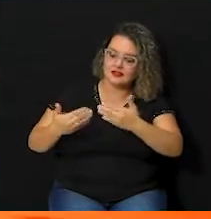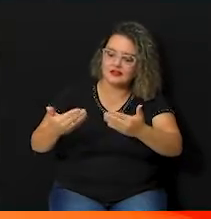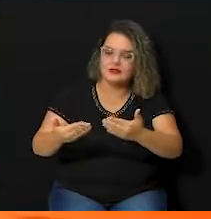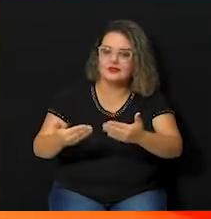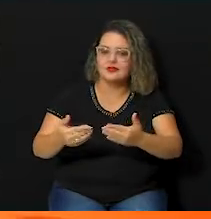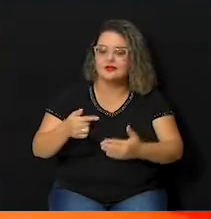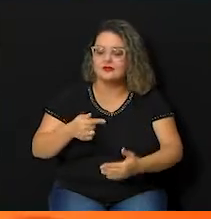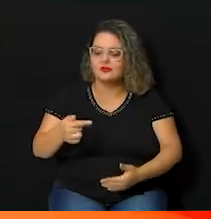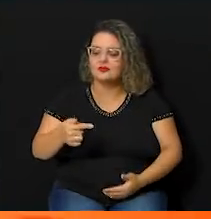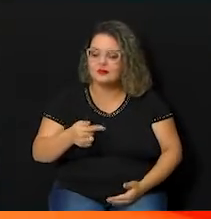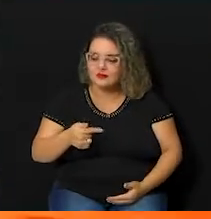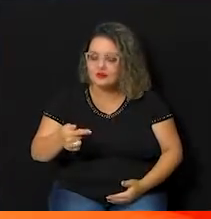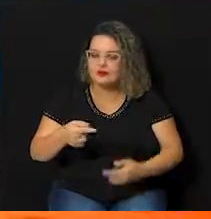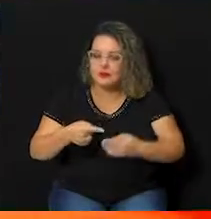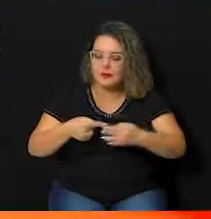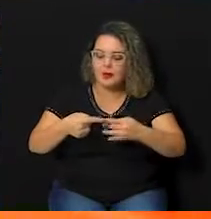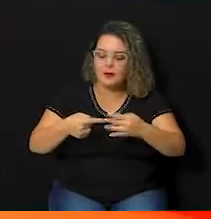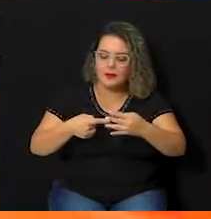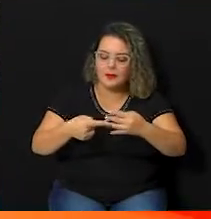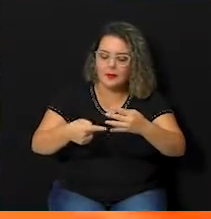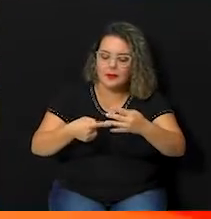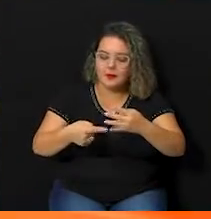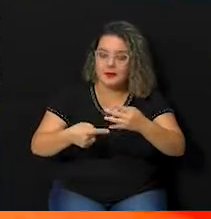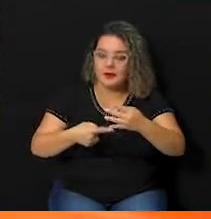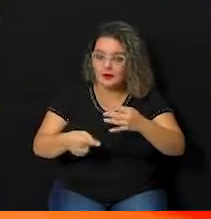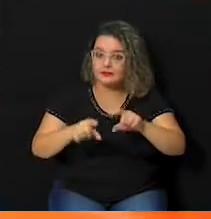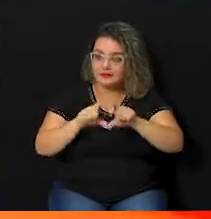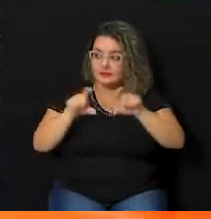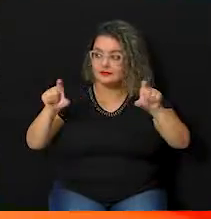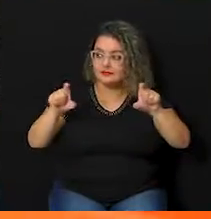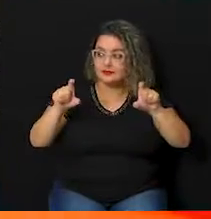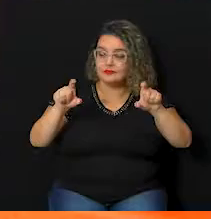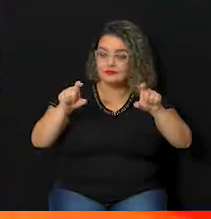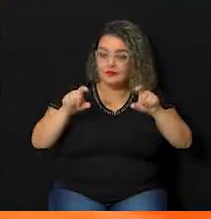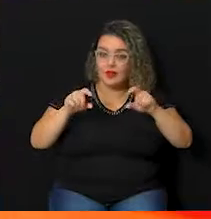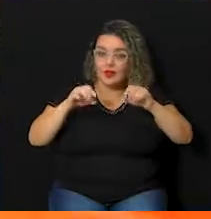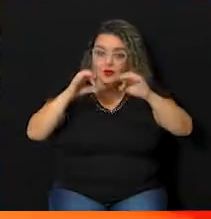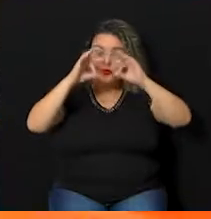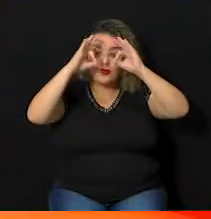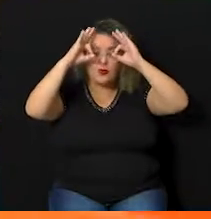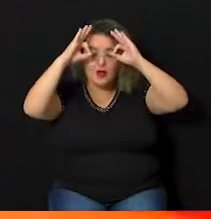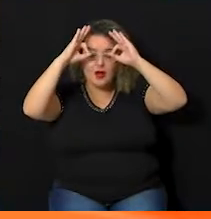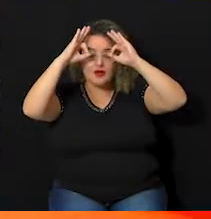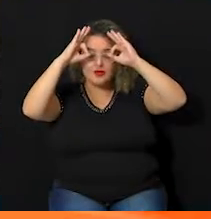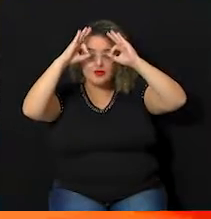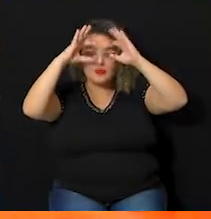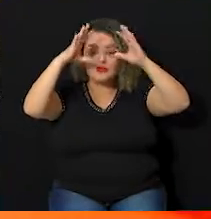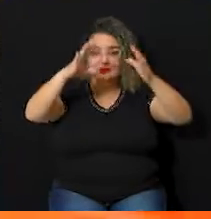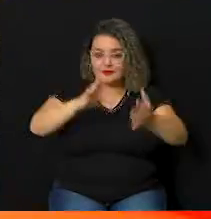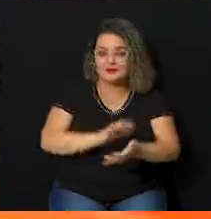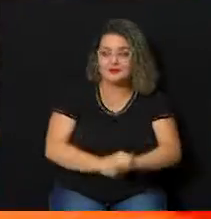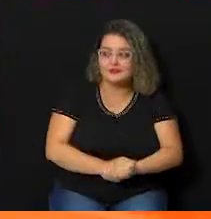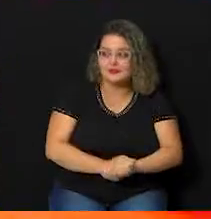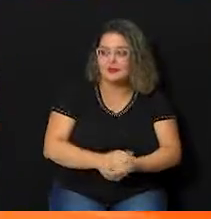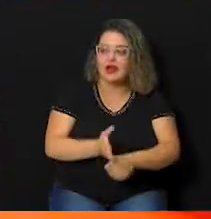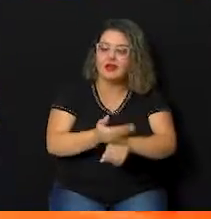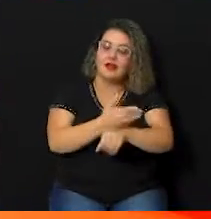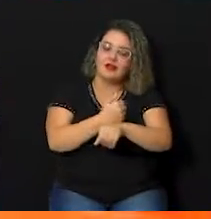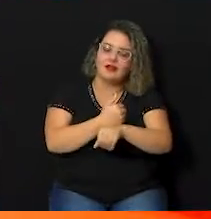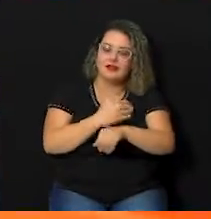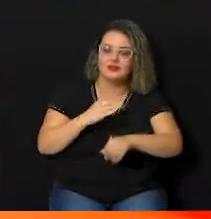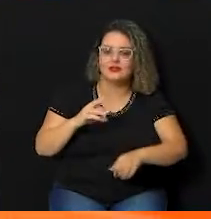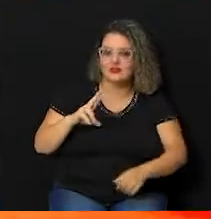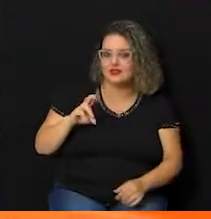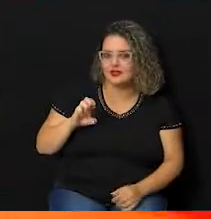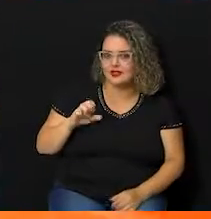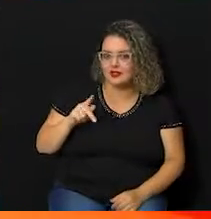semana eu vou ser uma tirinha pegando esse universo do Batman, que também é uma coisa que eu amo desde criança, muito antes de Crepúsculo existir, eu já